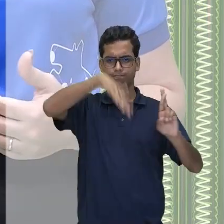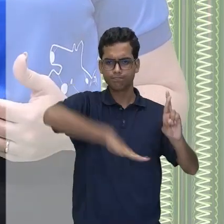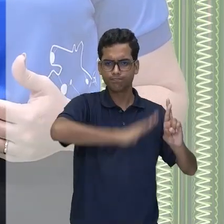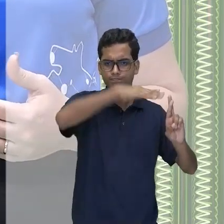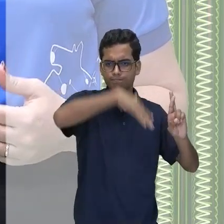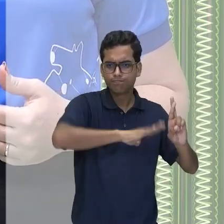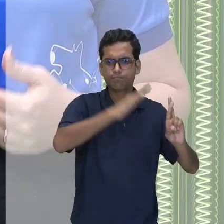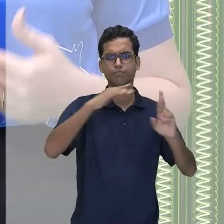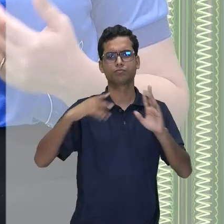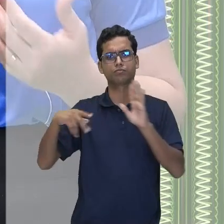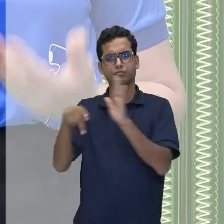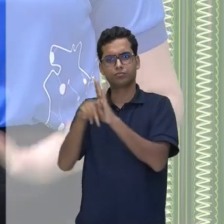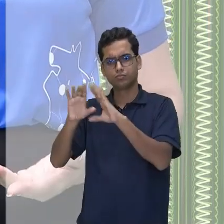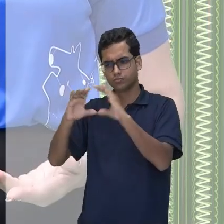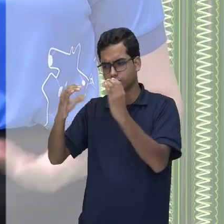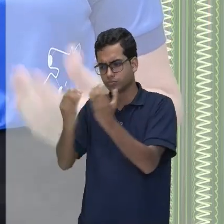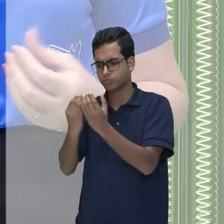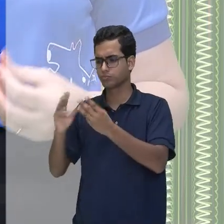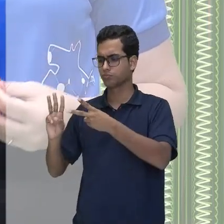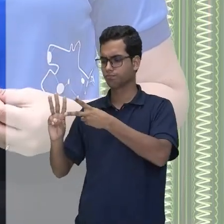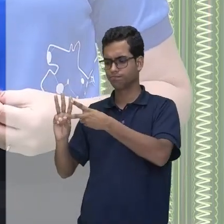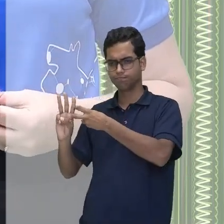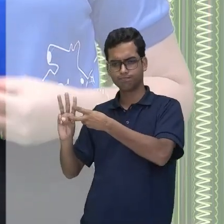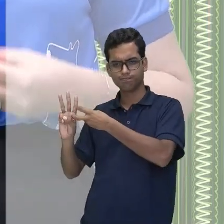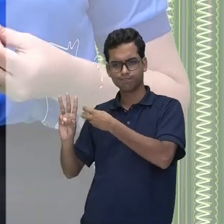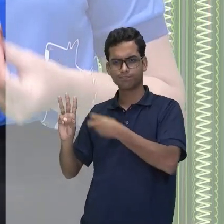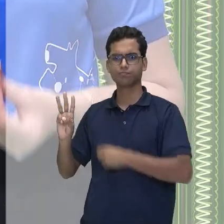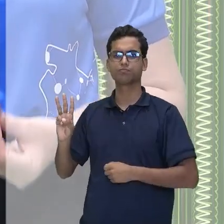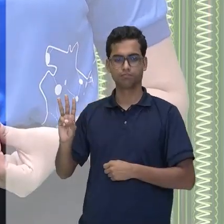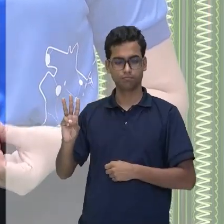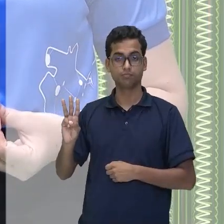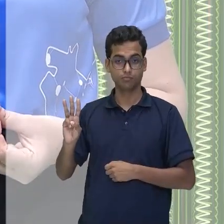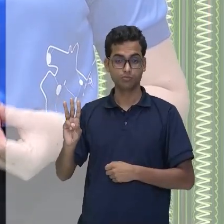né, as comunidades indígenas, todas elas